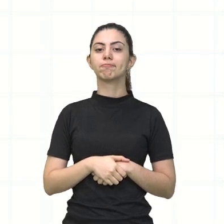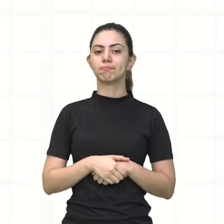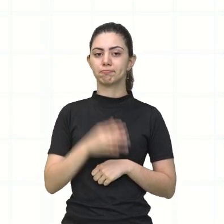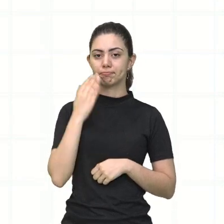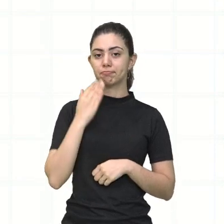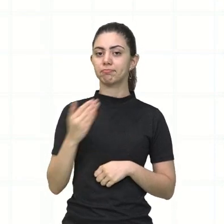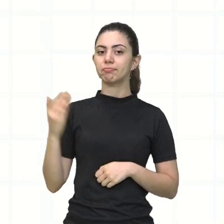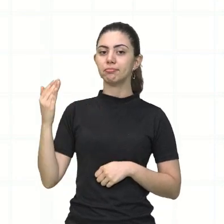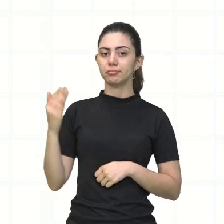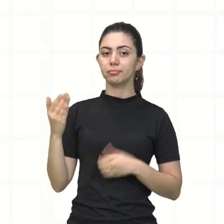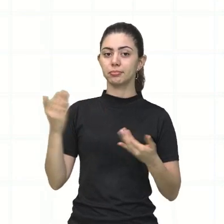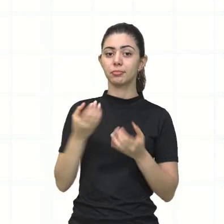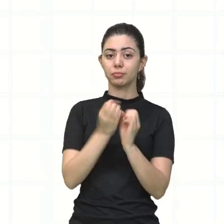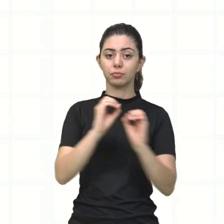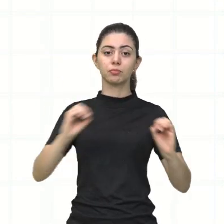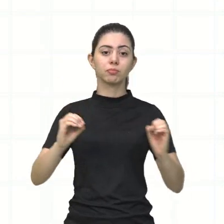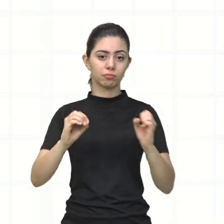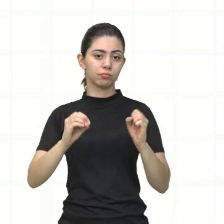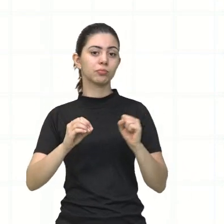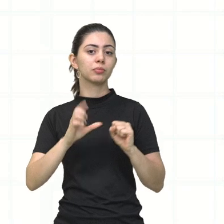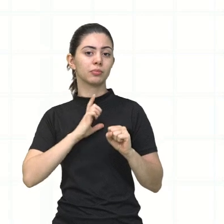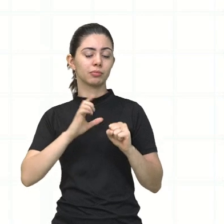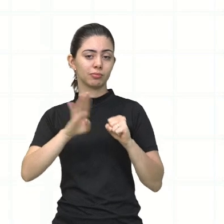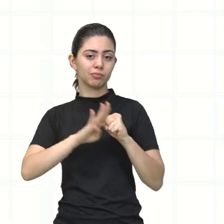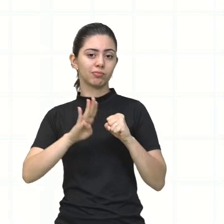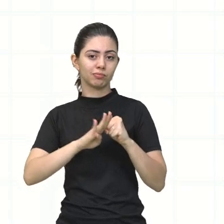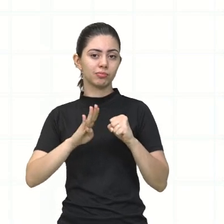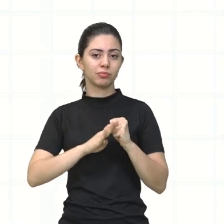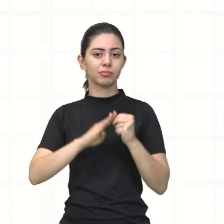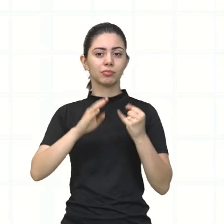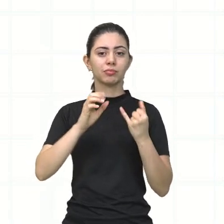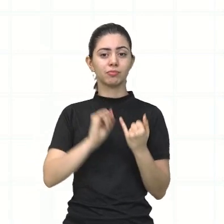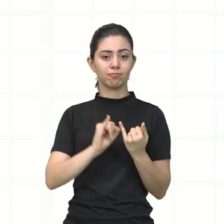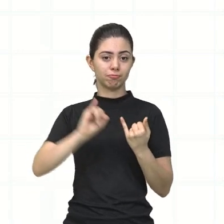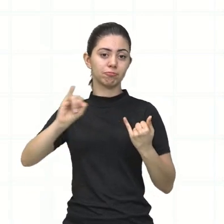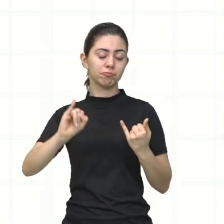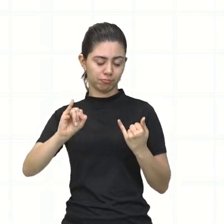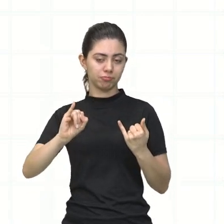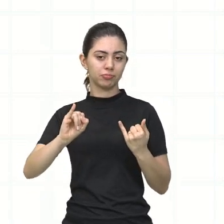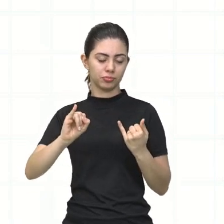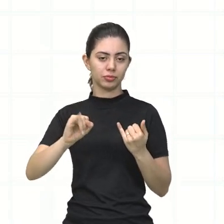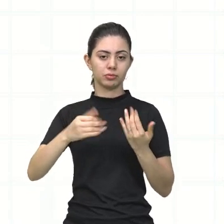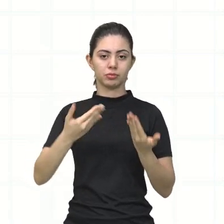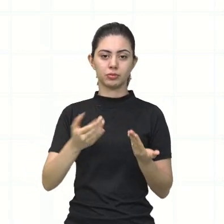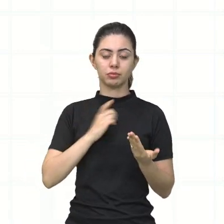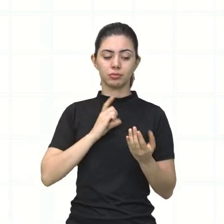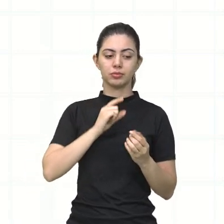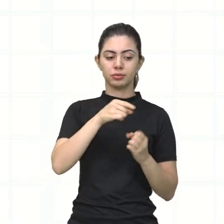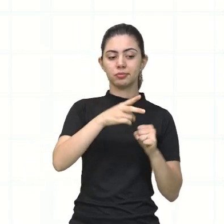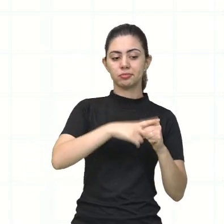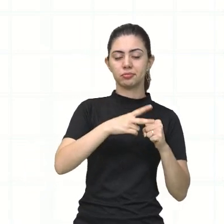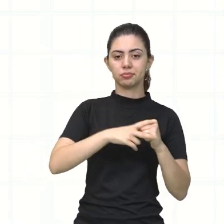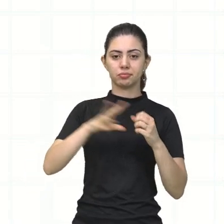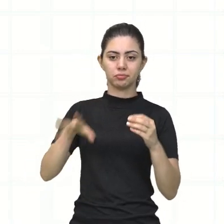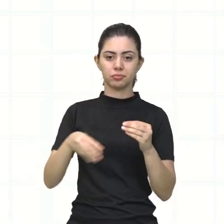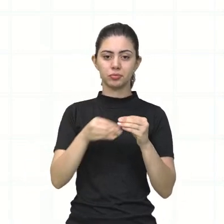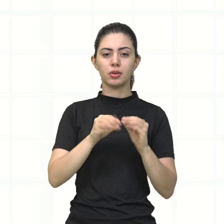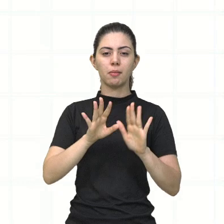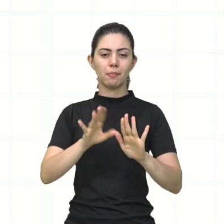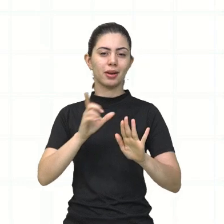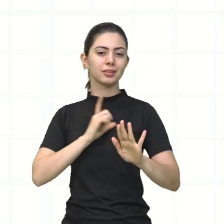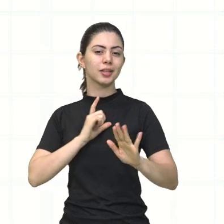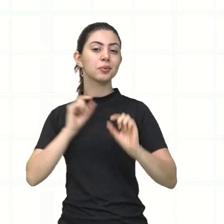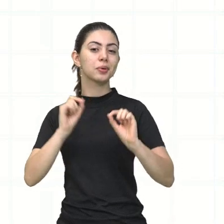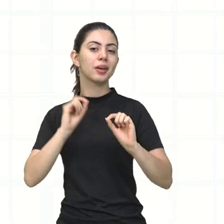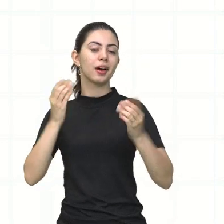Substantivas objetivas indiretas também, assim como um objeto direto, complementa o sentido de um verbo. Só que dessa vez vai ter o quê?